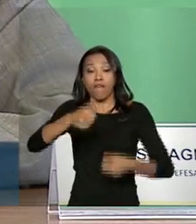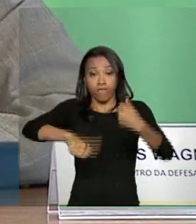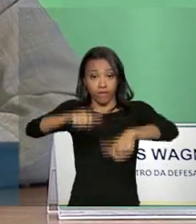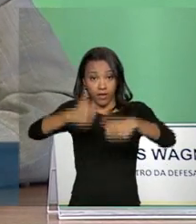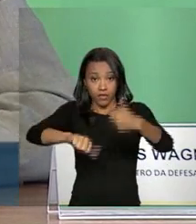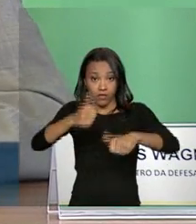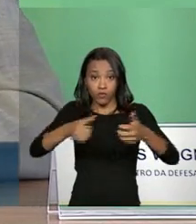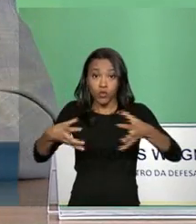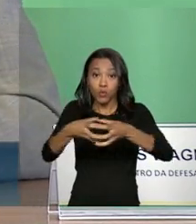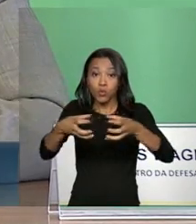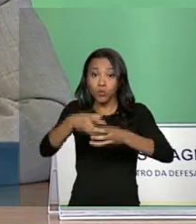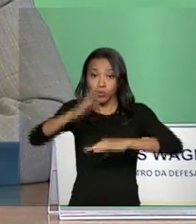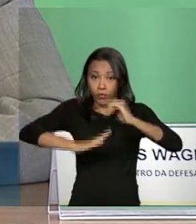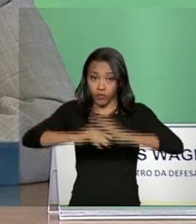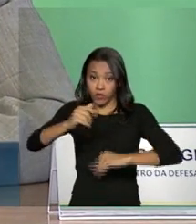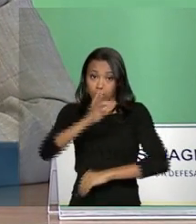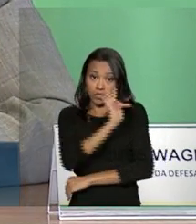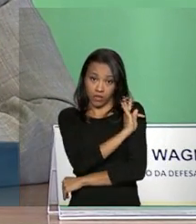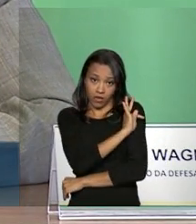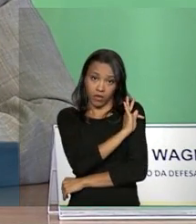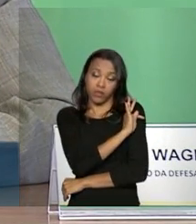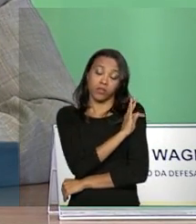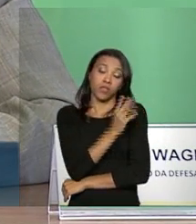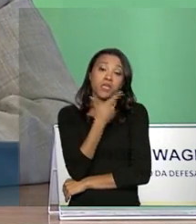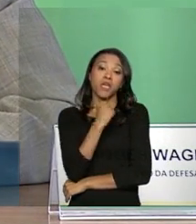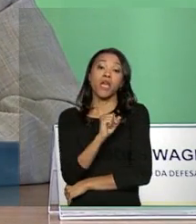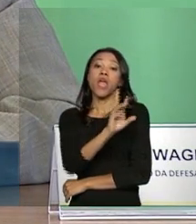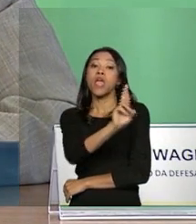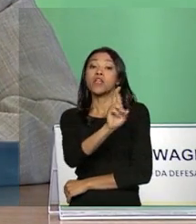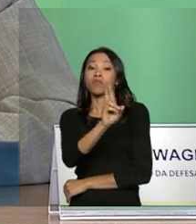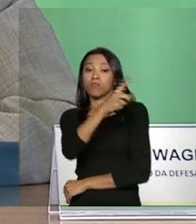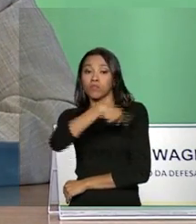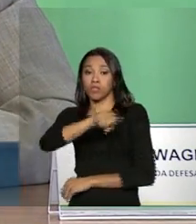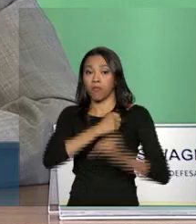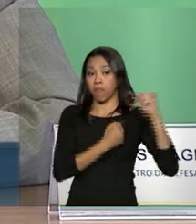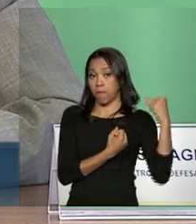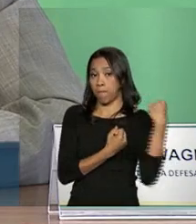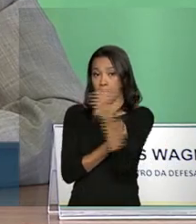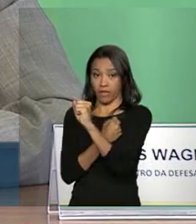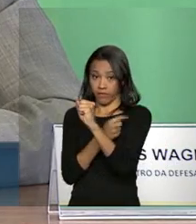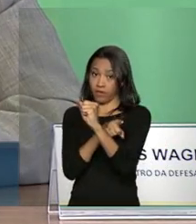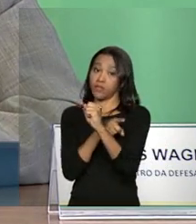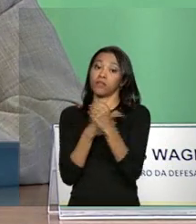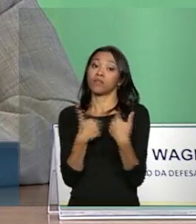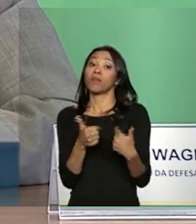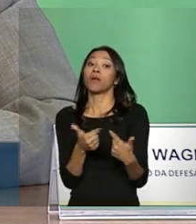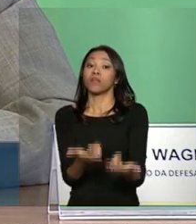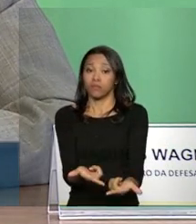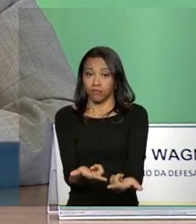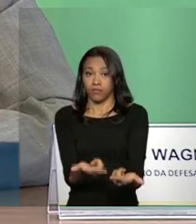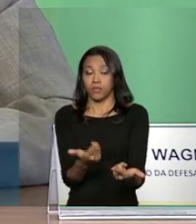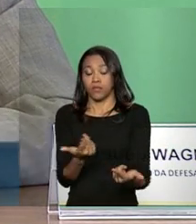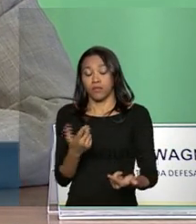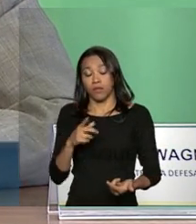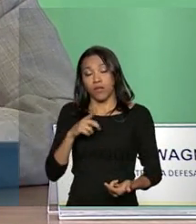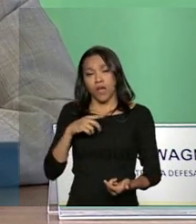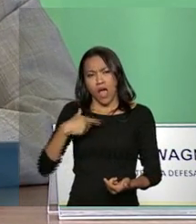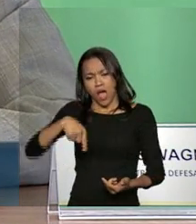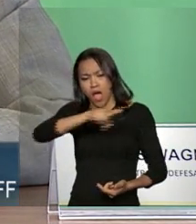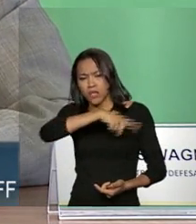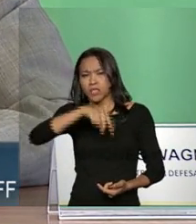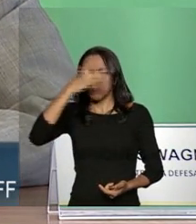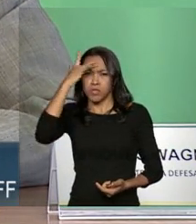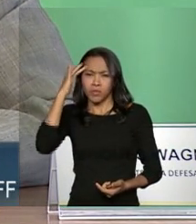apresentado, e os que são responsáveis por essa defesa estão trabalhando, a despeito de outros também, porque, evidentemente, as pessoas